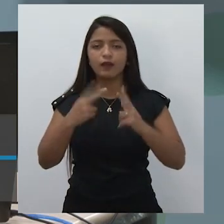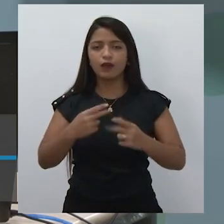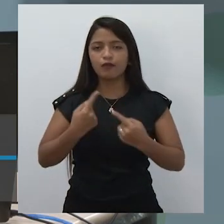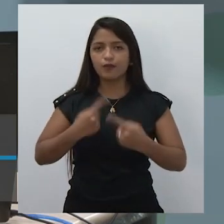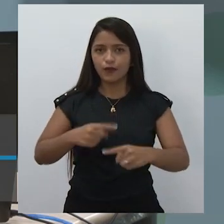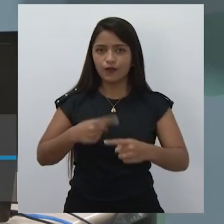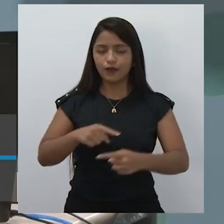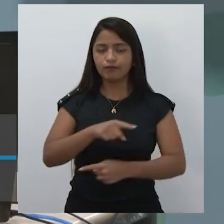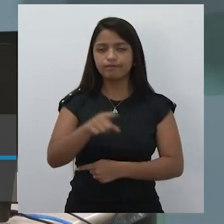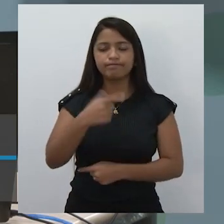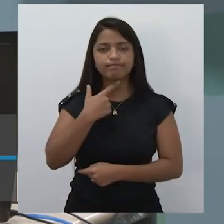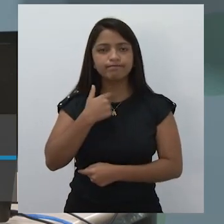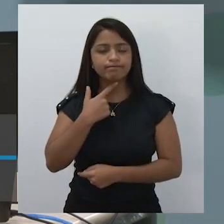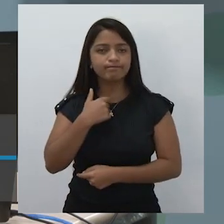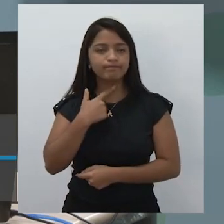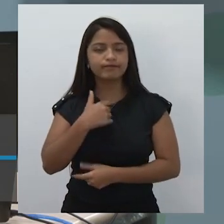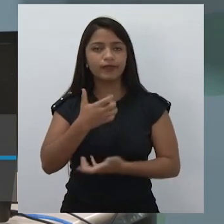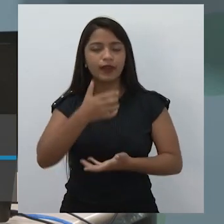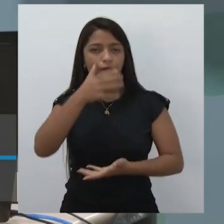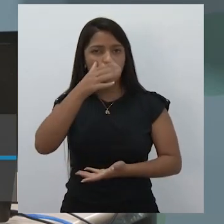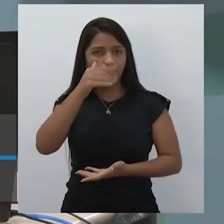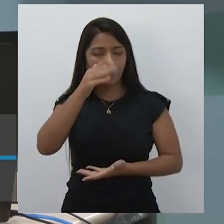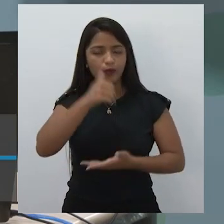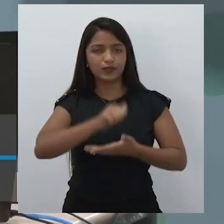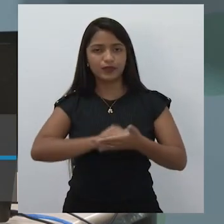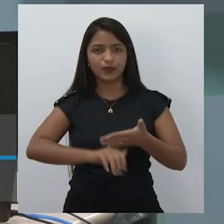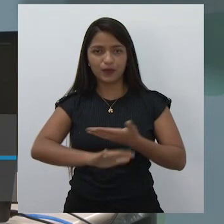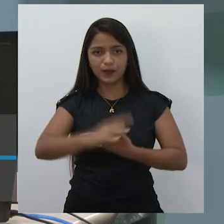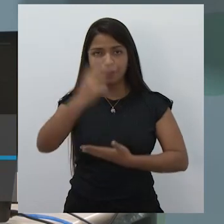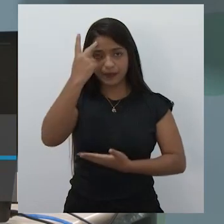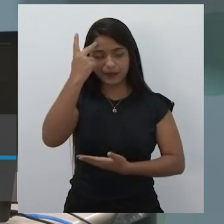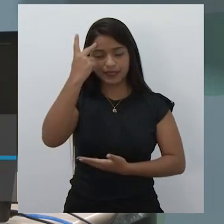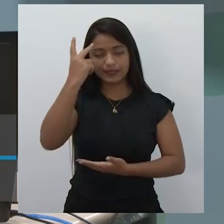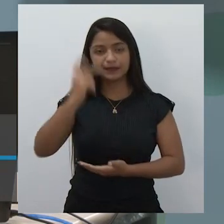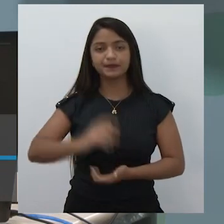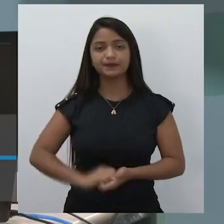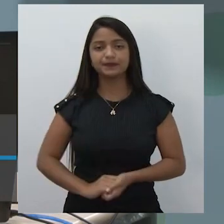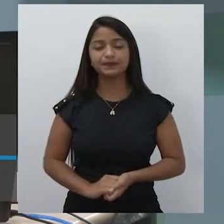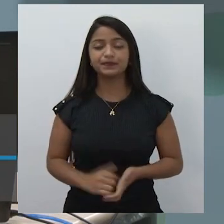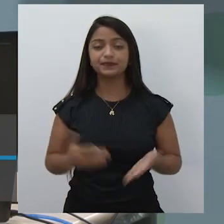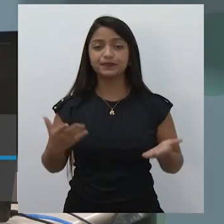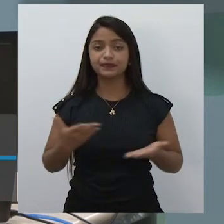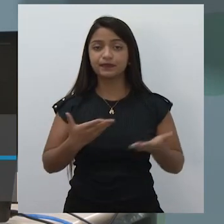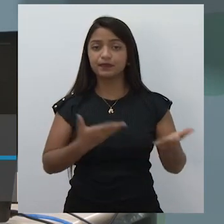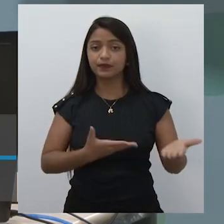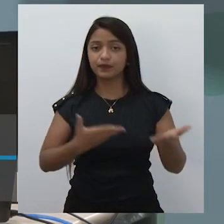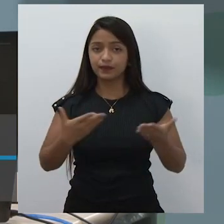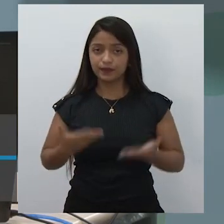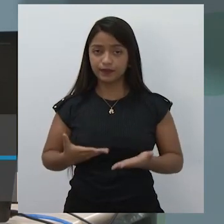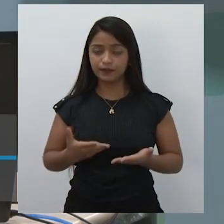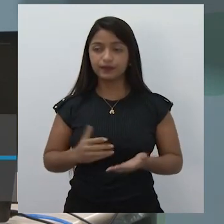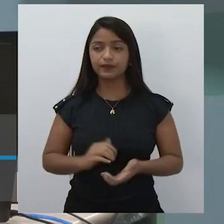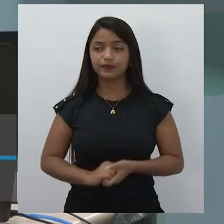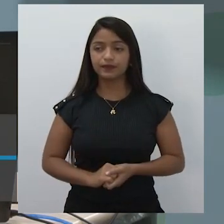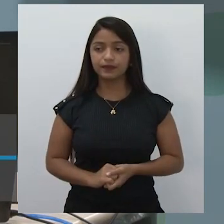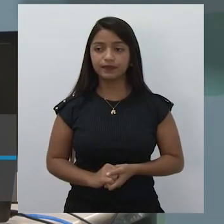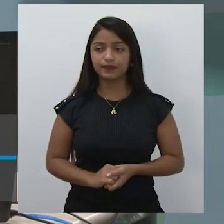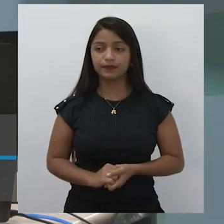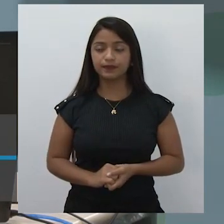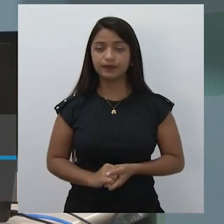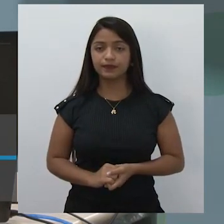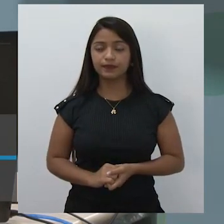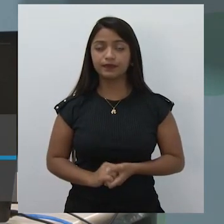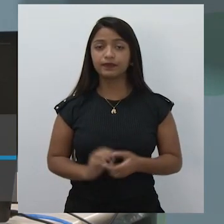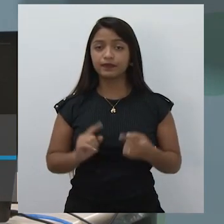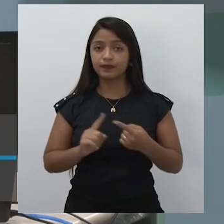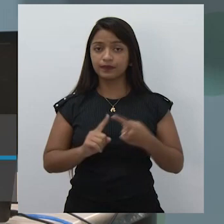de vontade de conhecer, né, o currículo paulista. Né? Nós vamos chamar um pouquinho aqui os redatores. Nós vamos chamar